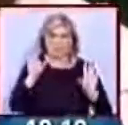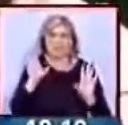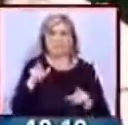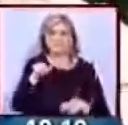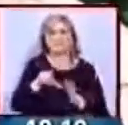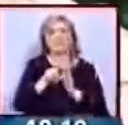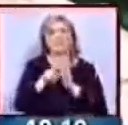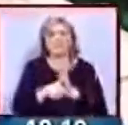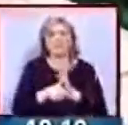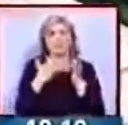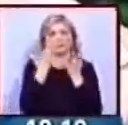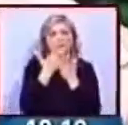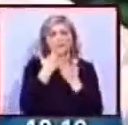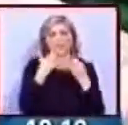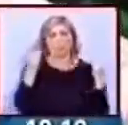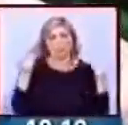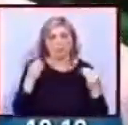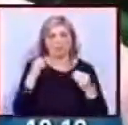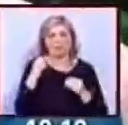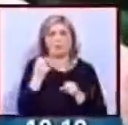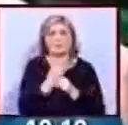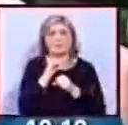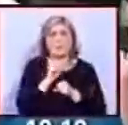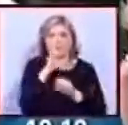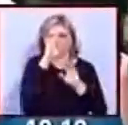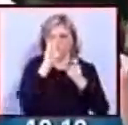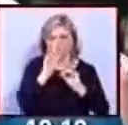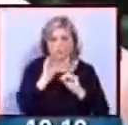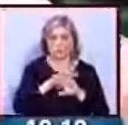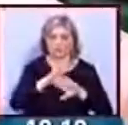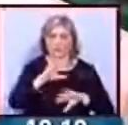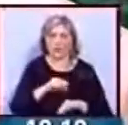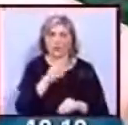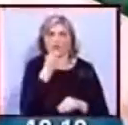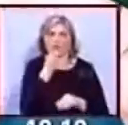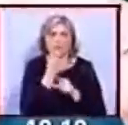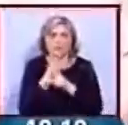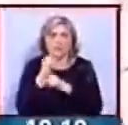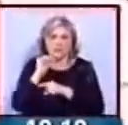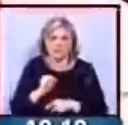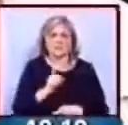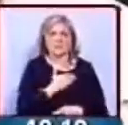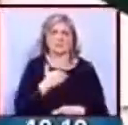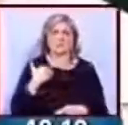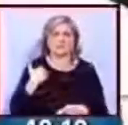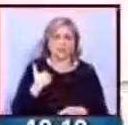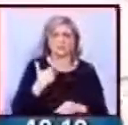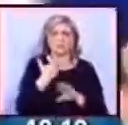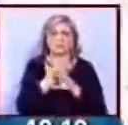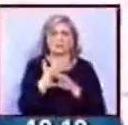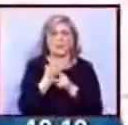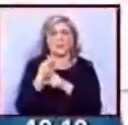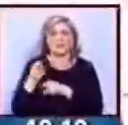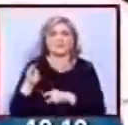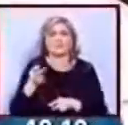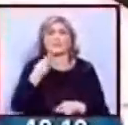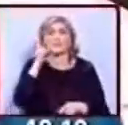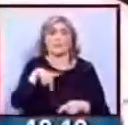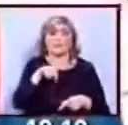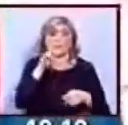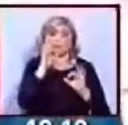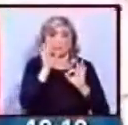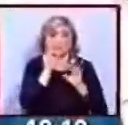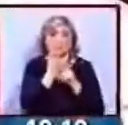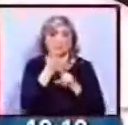projeto está a levar a muitas escolas ações de formação no âmbito da alimentação, da sexualidade e também da saúde. E este ano privilegiaram o tema do coração. Sim, também. Este